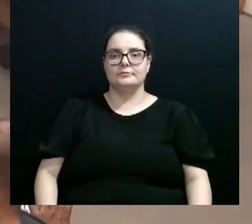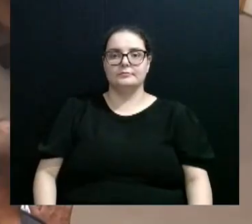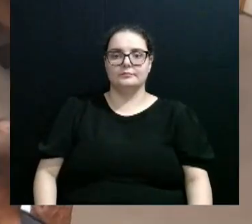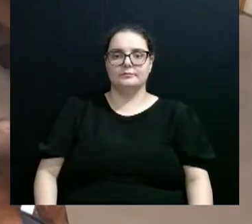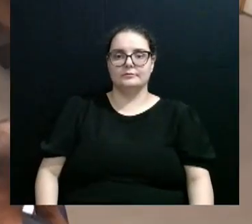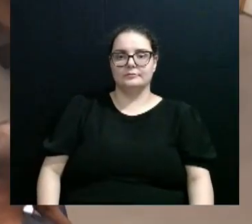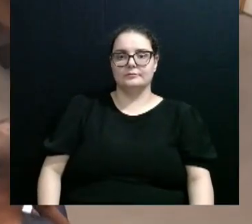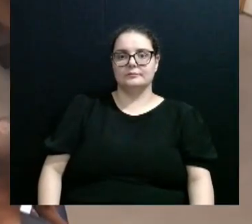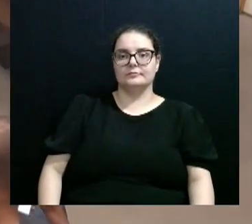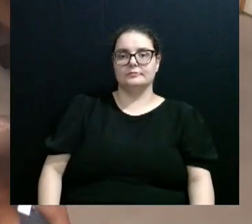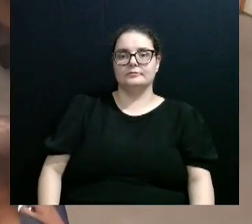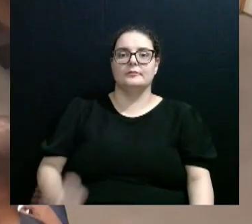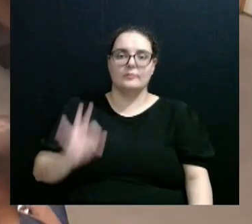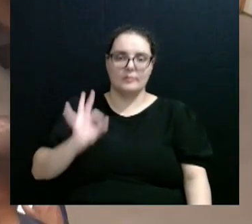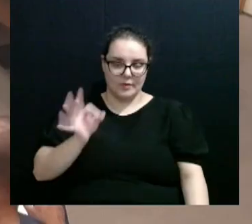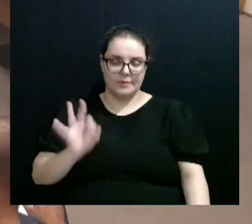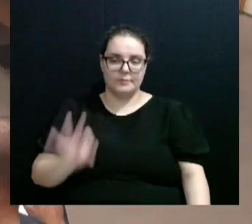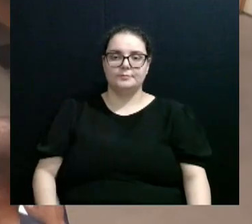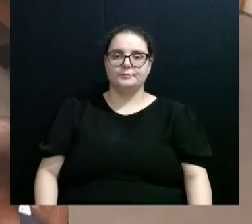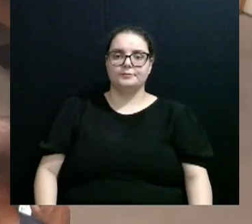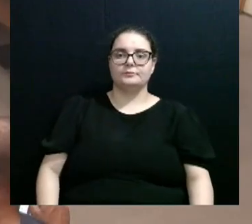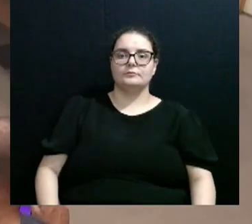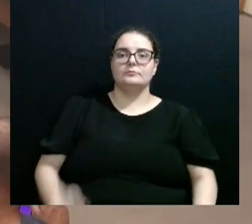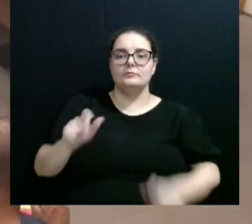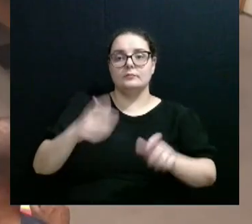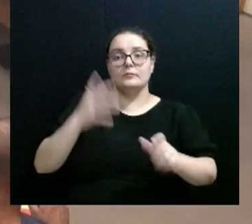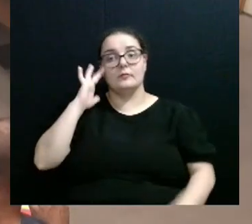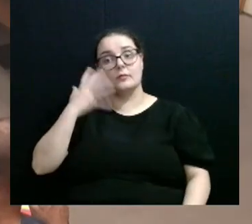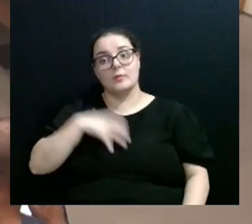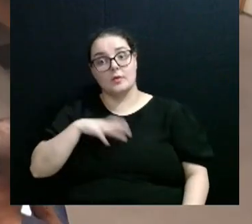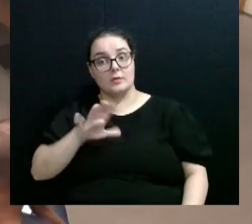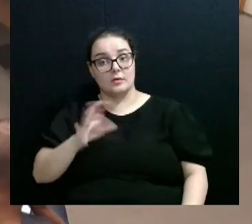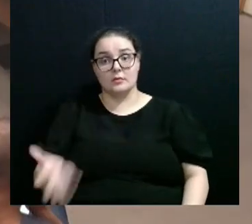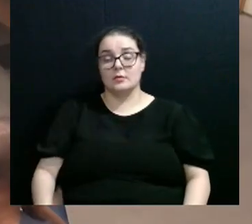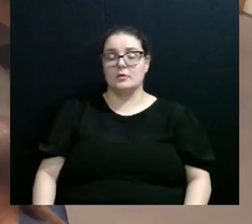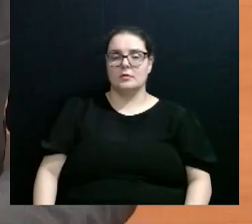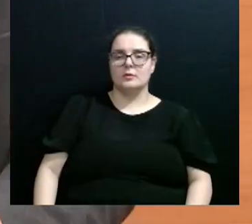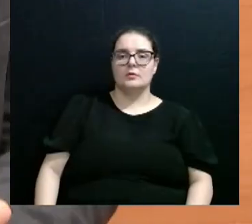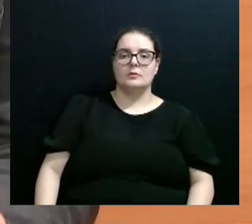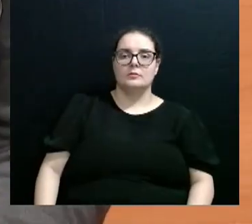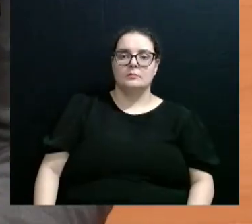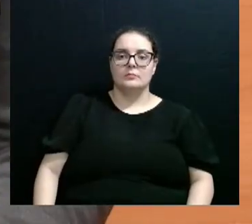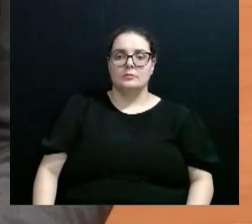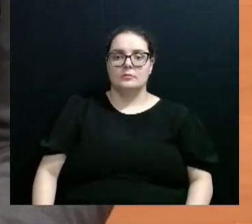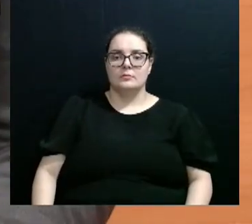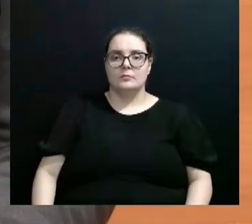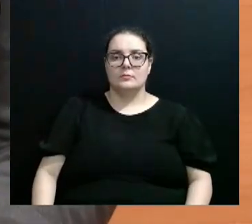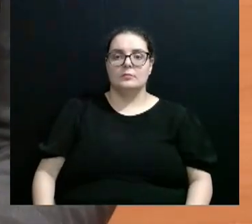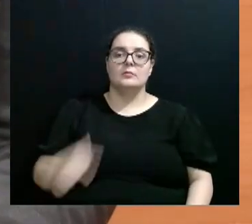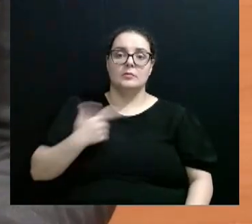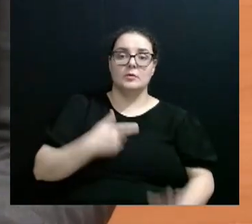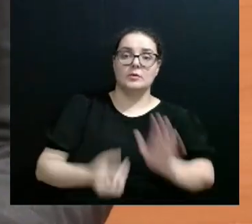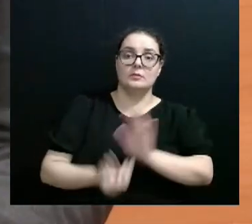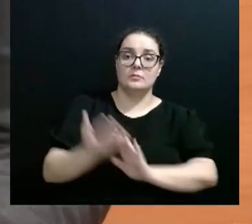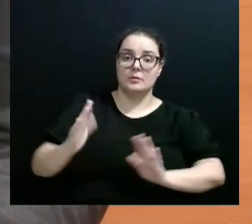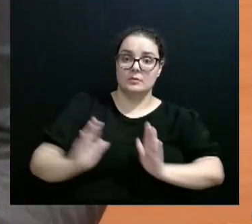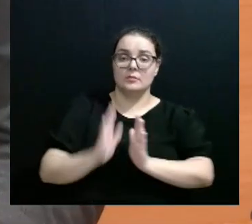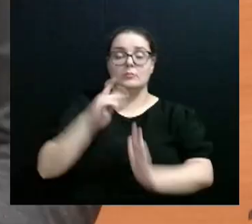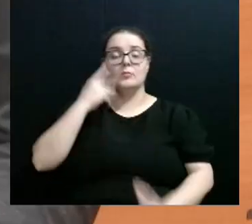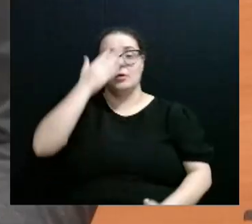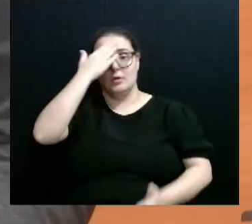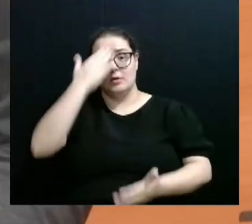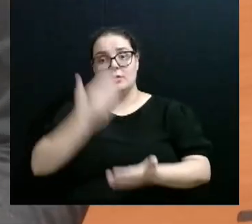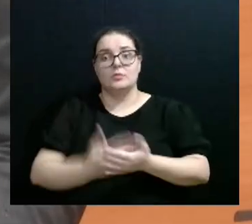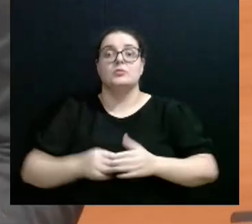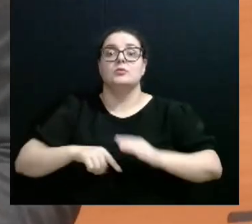Beleza? Pessoal, eu acho que é isso aí. Eu acho que desde quando nós criamos a Frente Parlamentar, eu acredito que nós avançamos bastante,